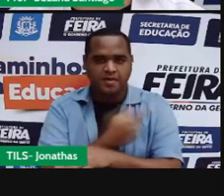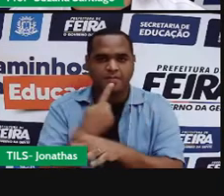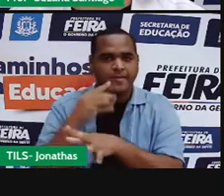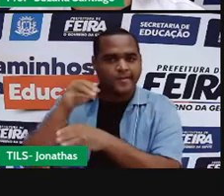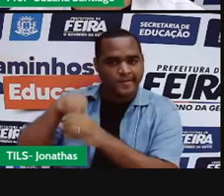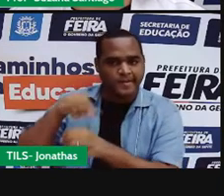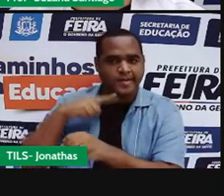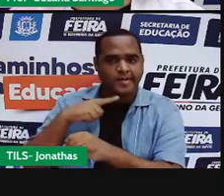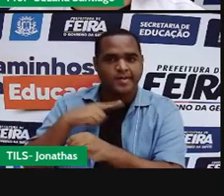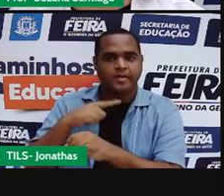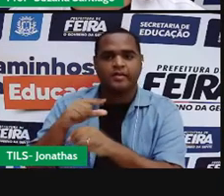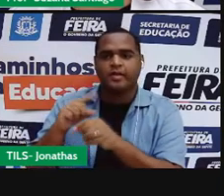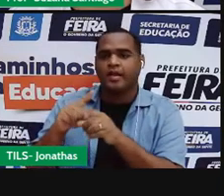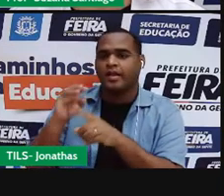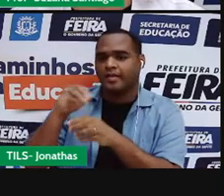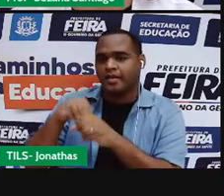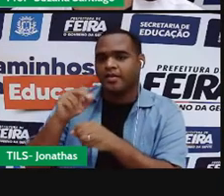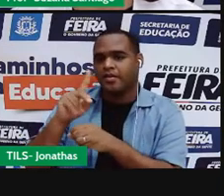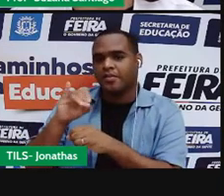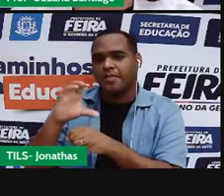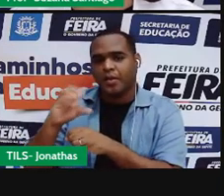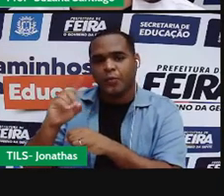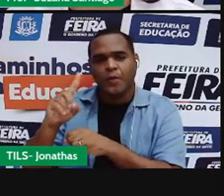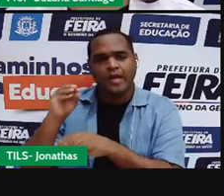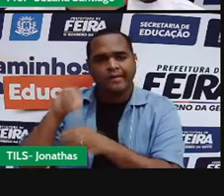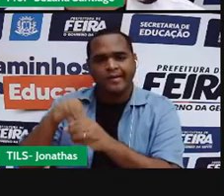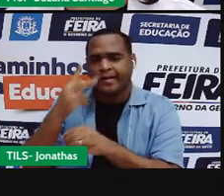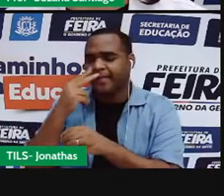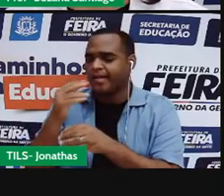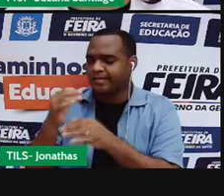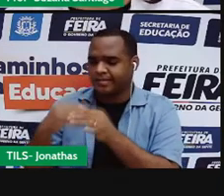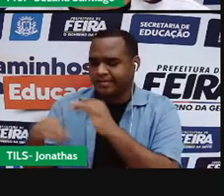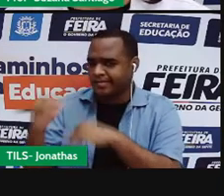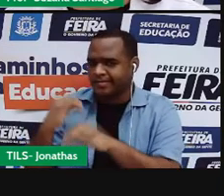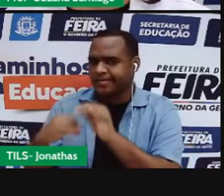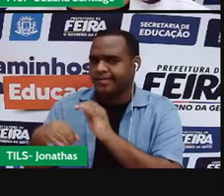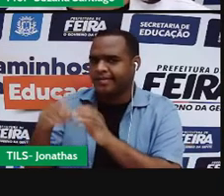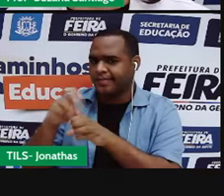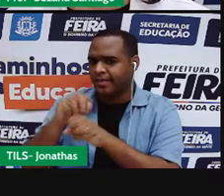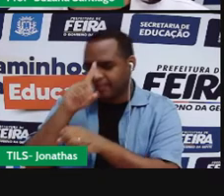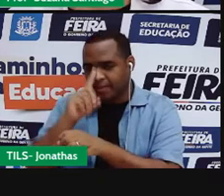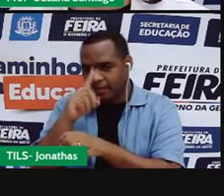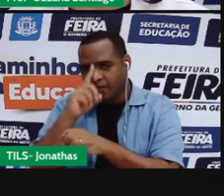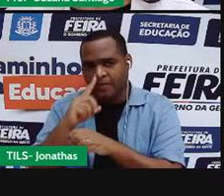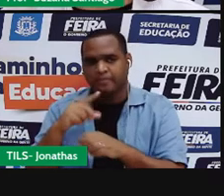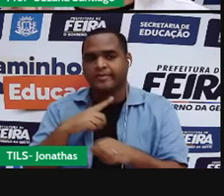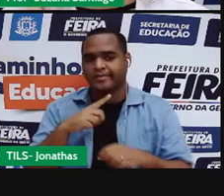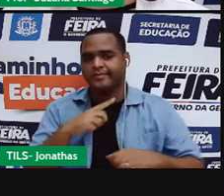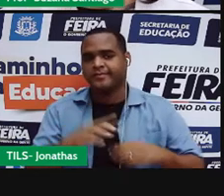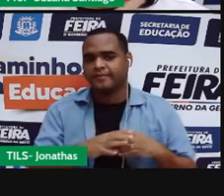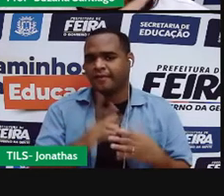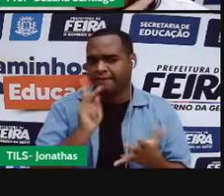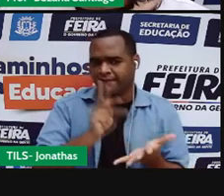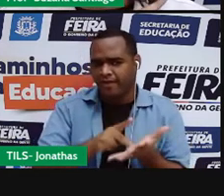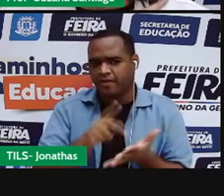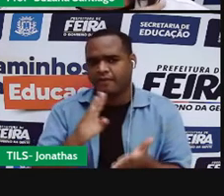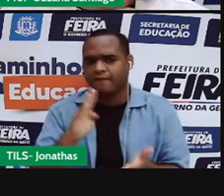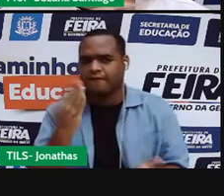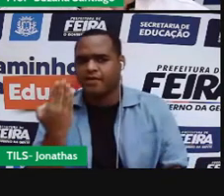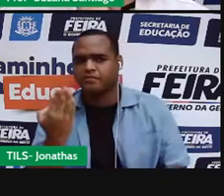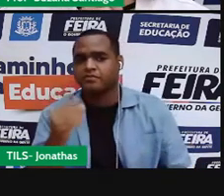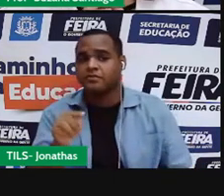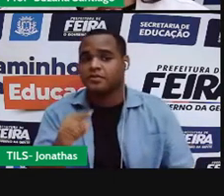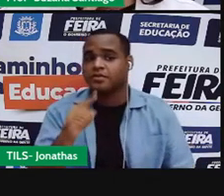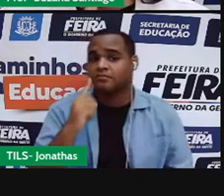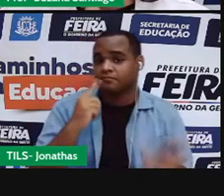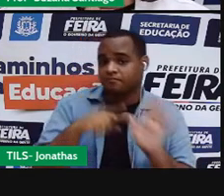toxina perigosa. E aí, será que essa notícia aqui é fato ou será que ela é fake? Vocês podem ir rapidinho fazer essa pesquisa